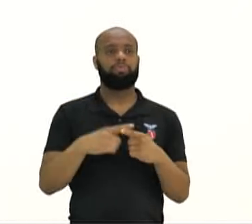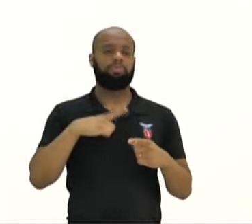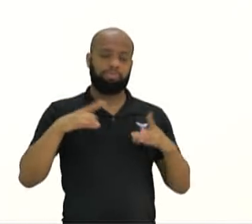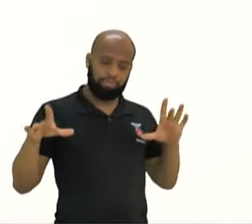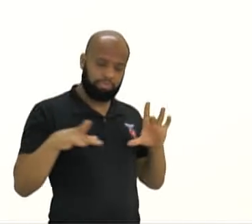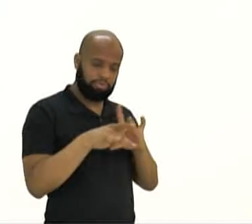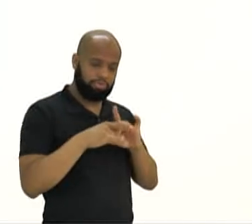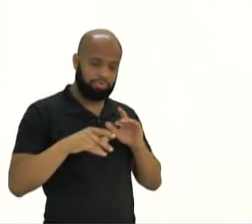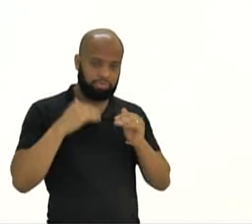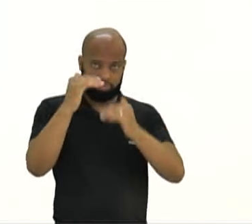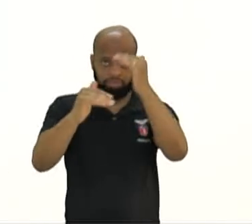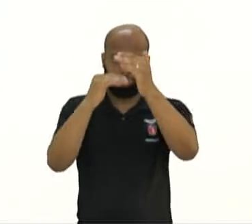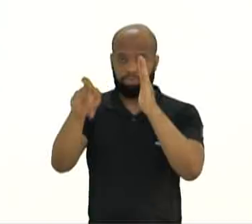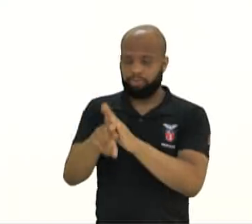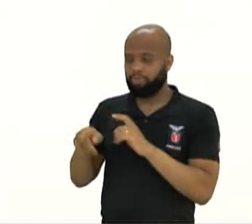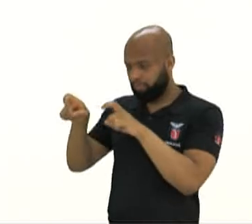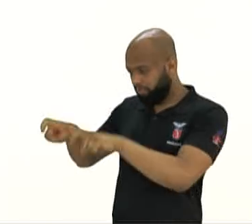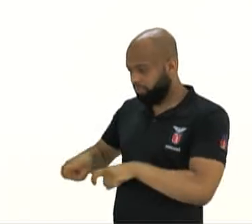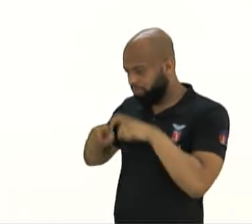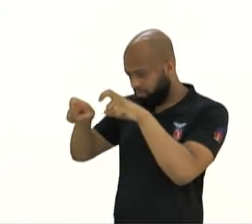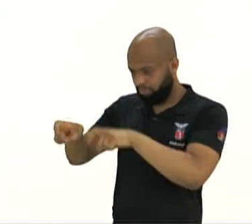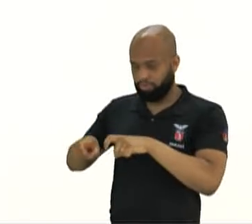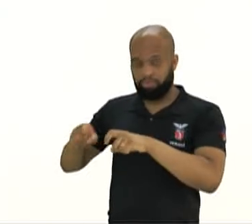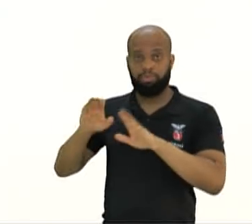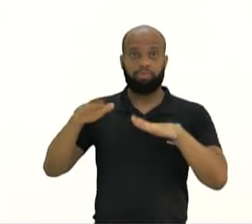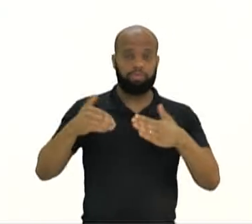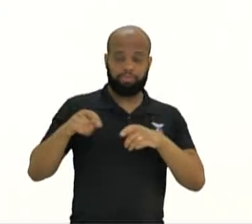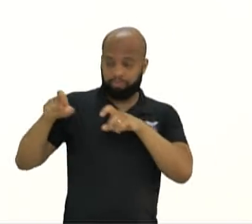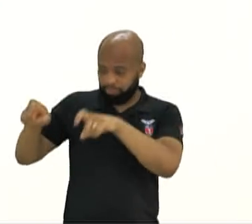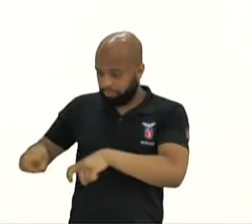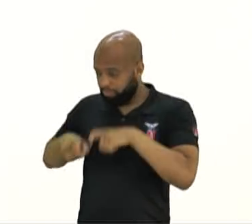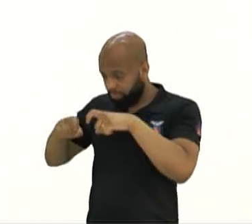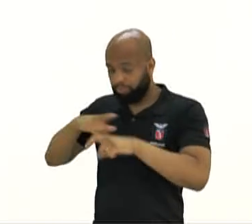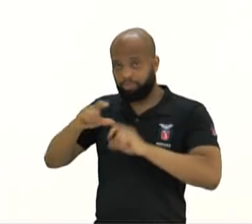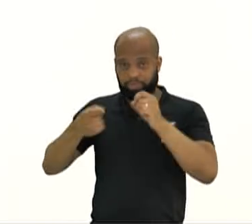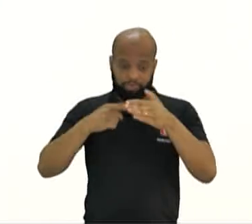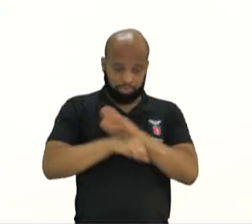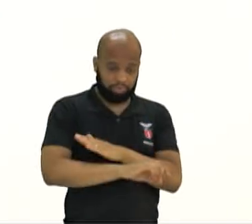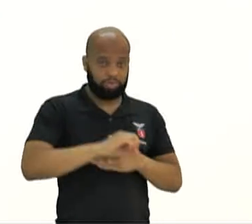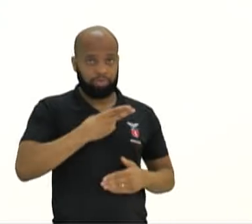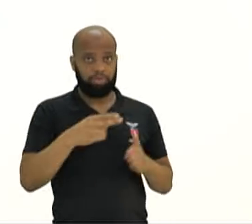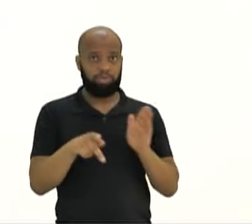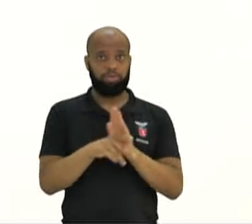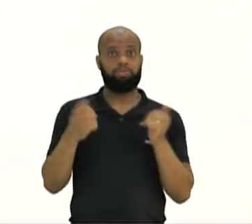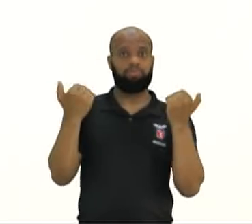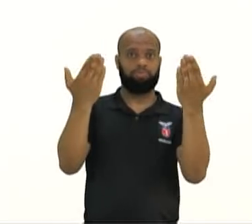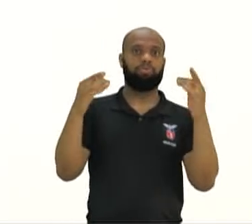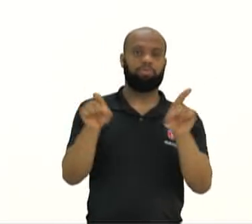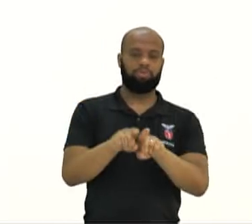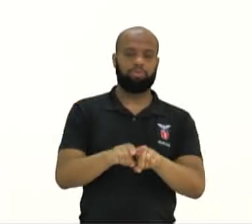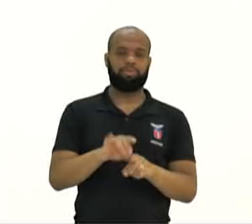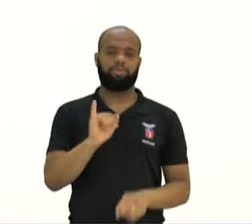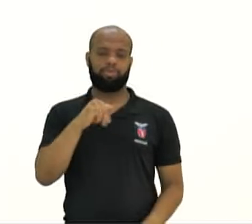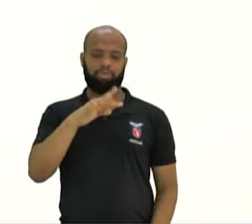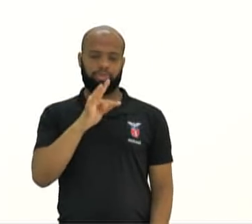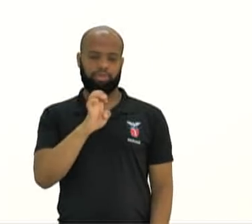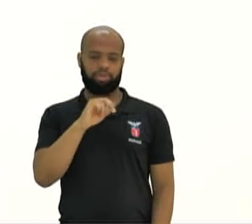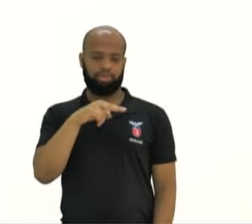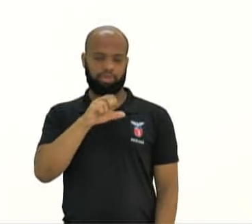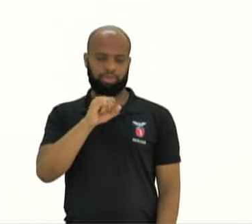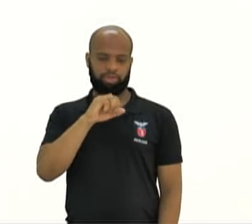vinculado ao desenvolvimento da agricultura. A agricultura pode ser intensiva ou extensiva. Intensiva, os